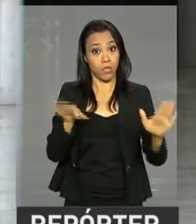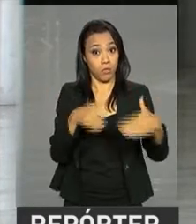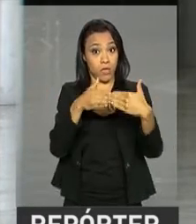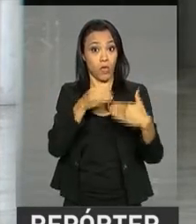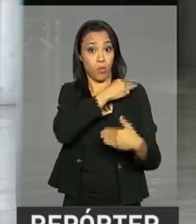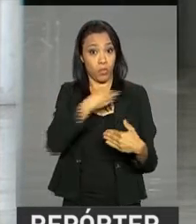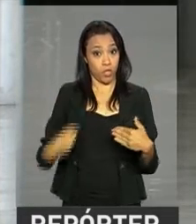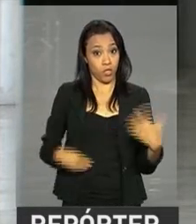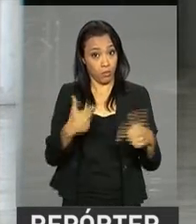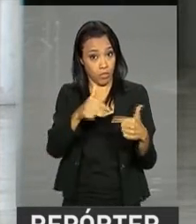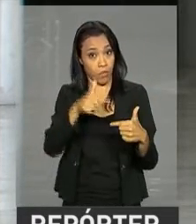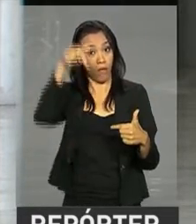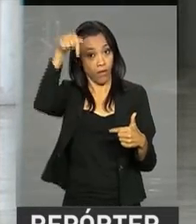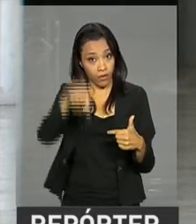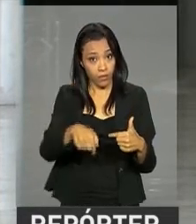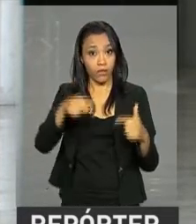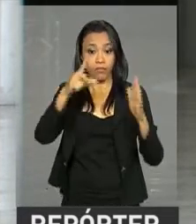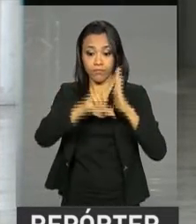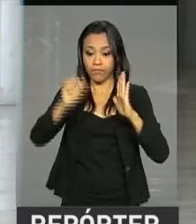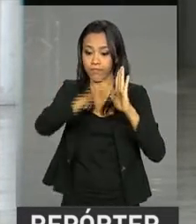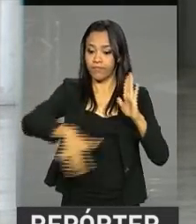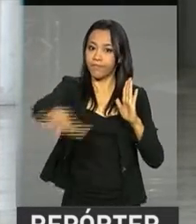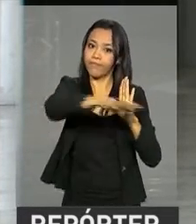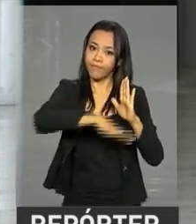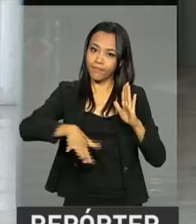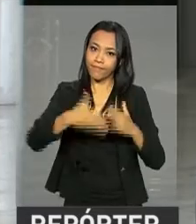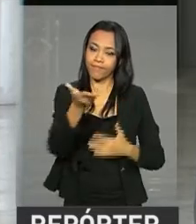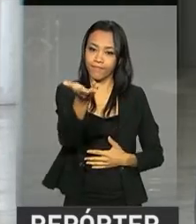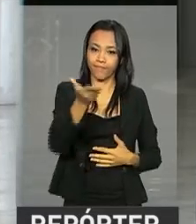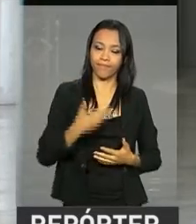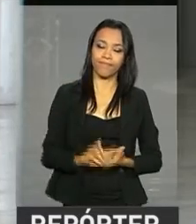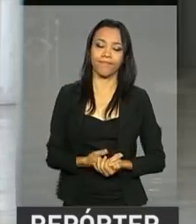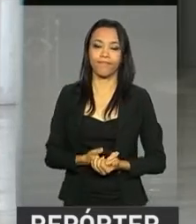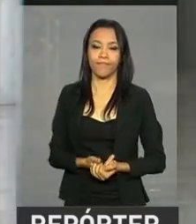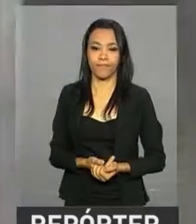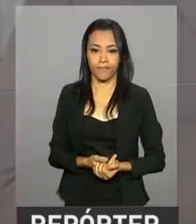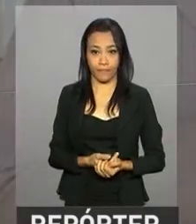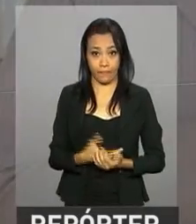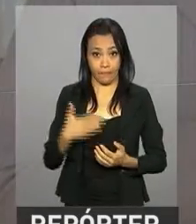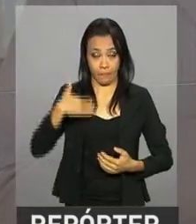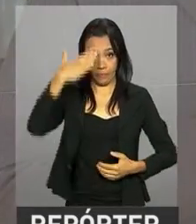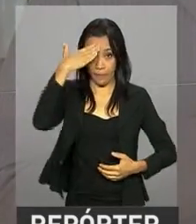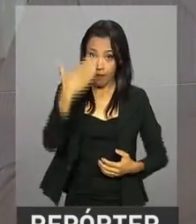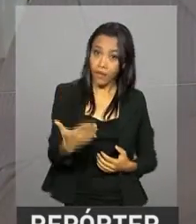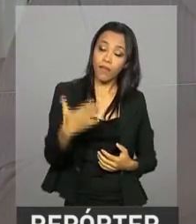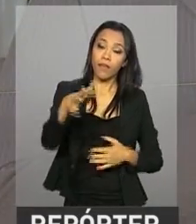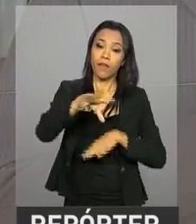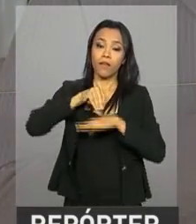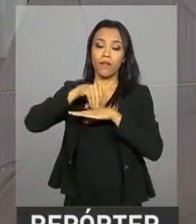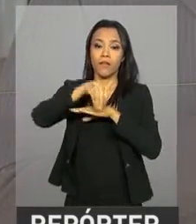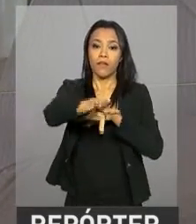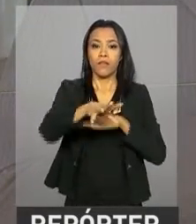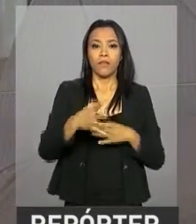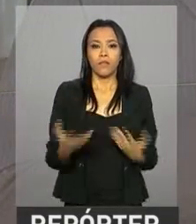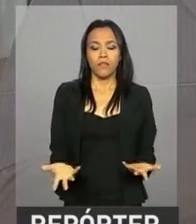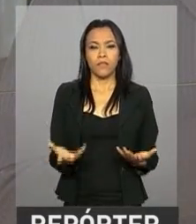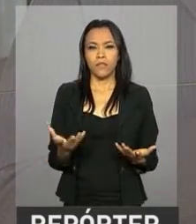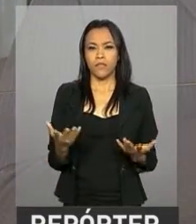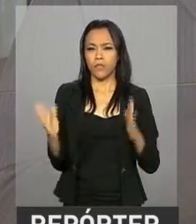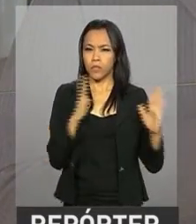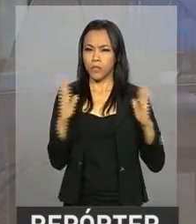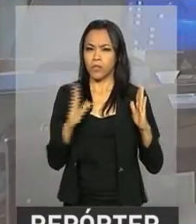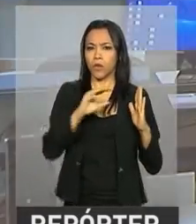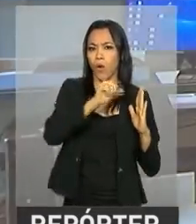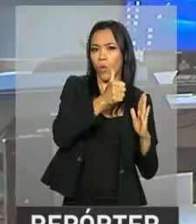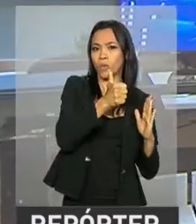Ronaldo Nogueira, também aqui no Palácio do Planalto. Leandro, volto com você. Obrigado, João Pedro, pelas suas informações. E entre os